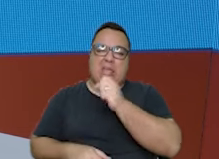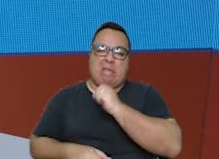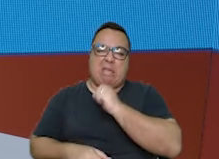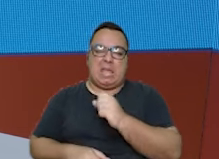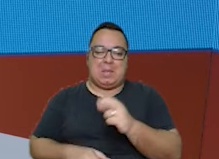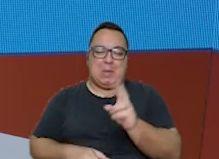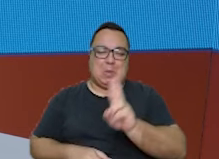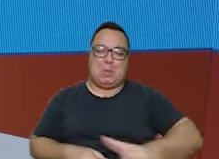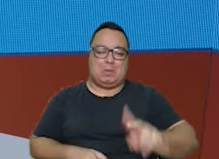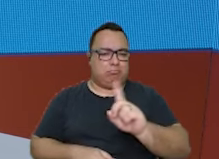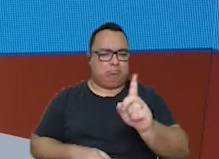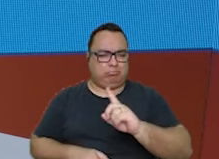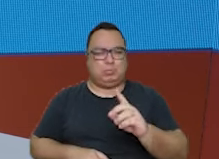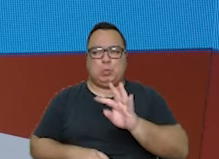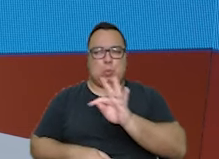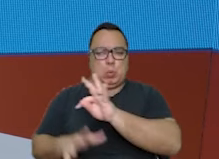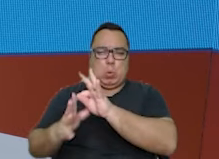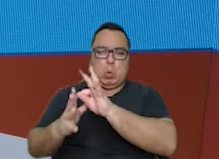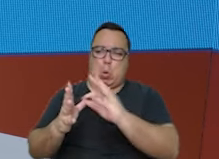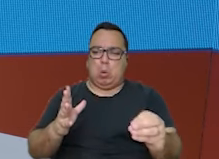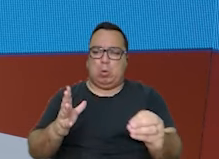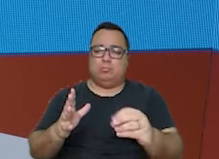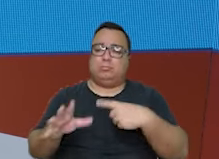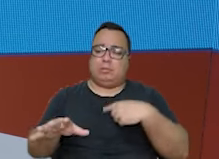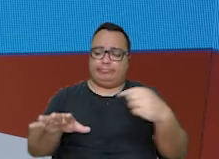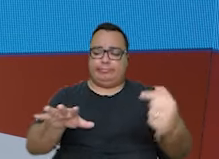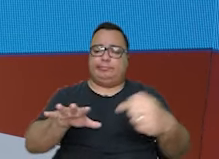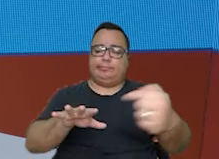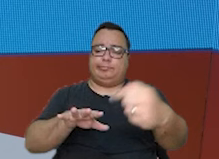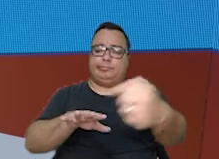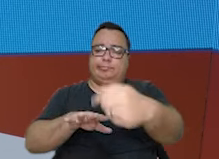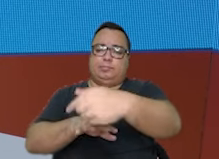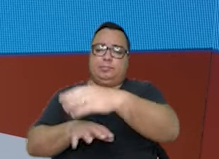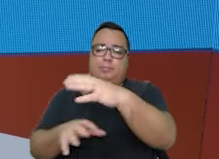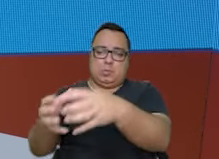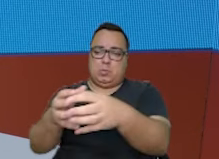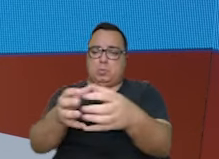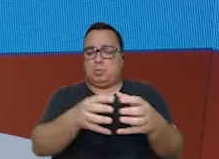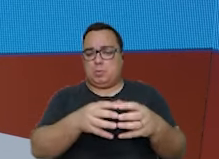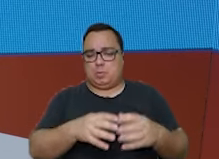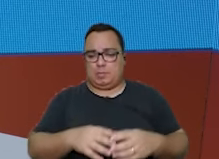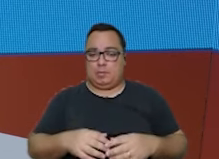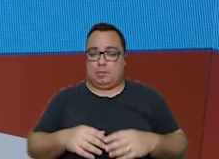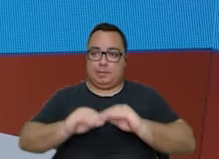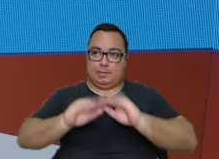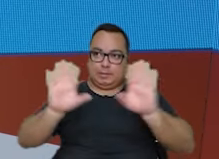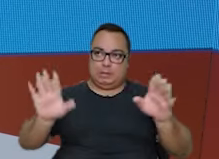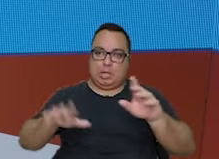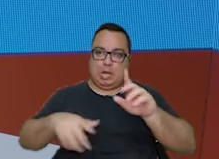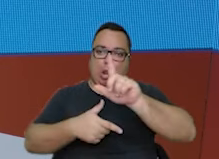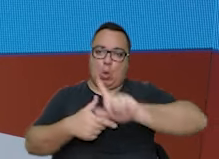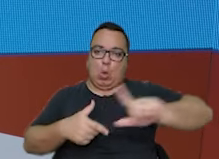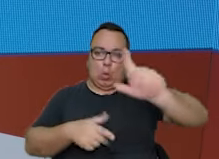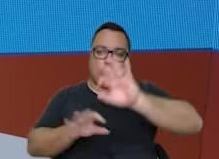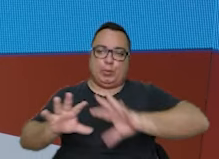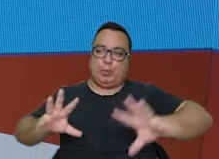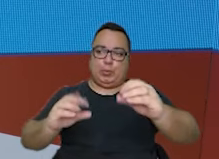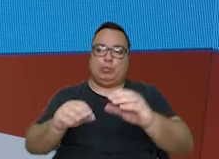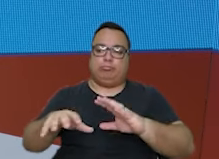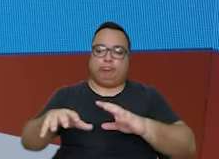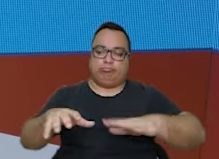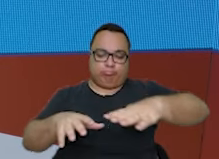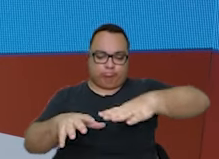existe isso né porque tem público em todas eh basta você entender lógico com o contexto que você tá